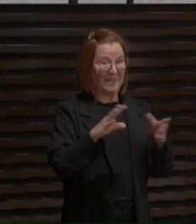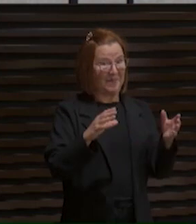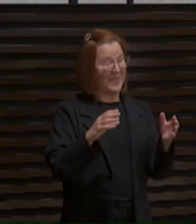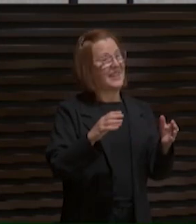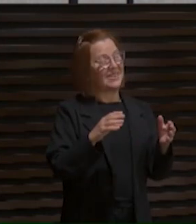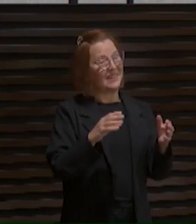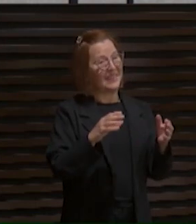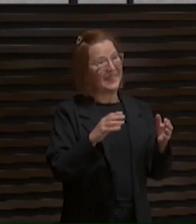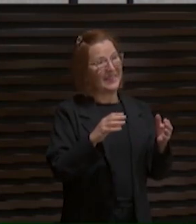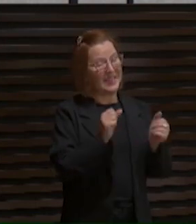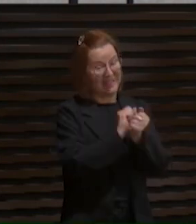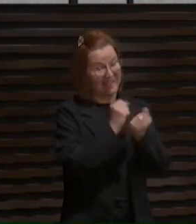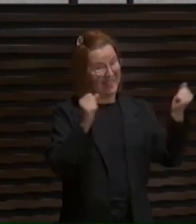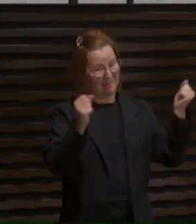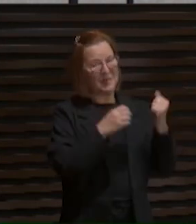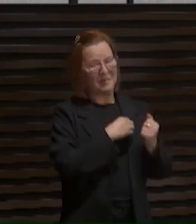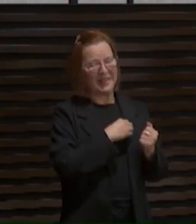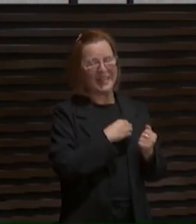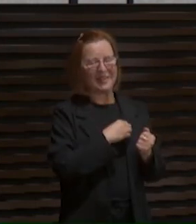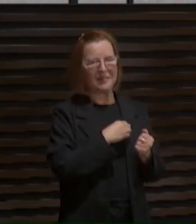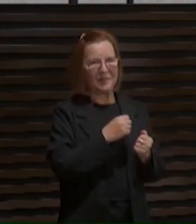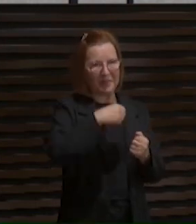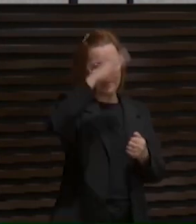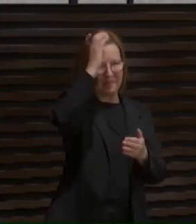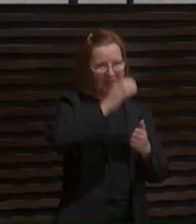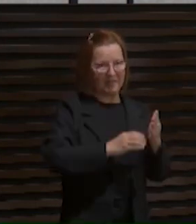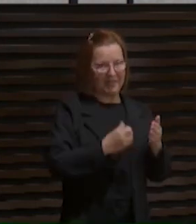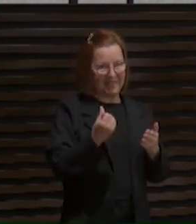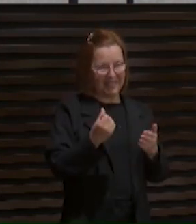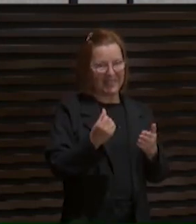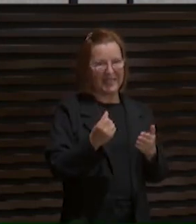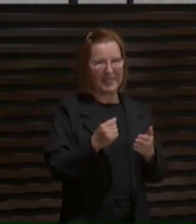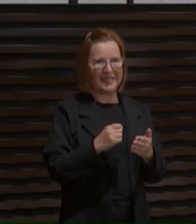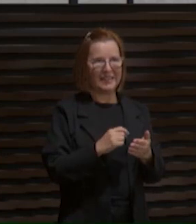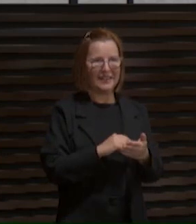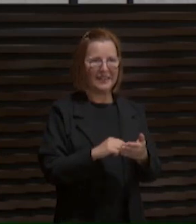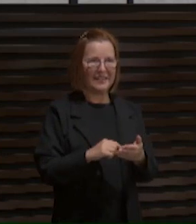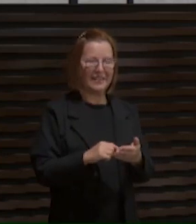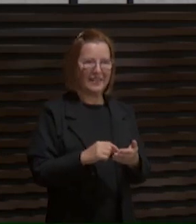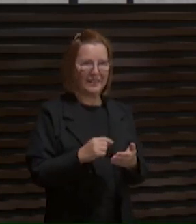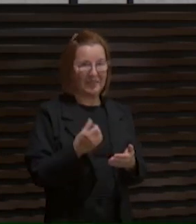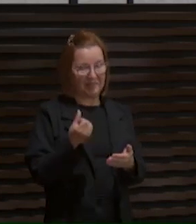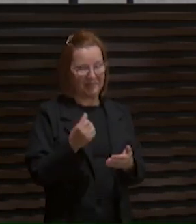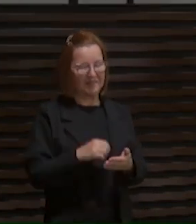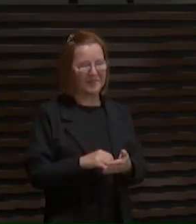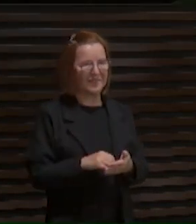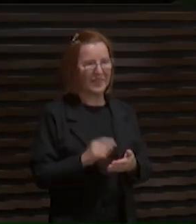dizer isso no Romanos 6,18. Romanos 6,20, ele também fala que nós somos escravos da justiça.